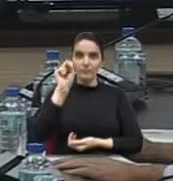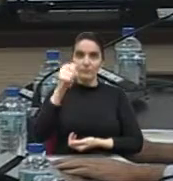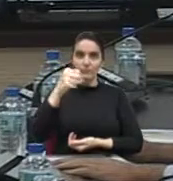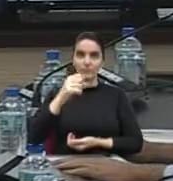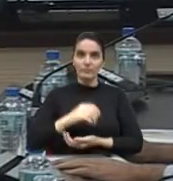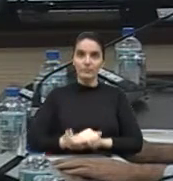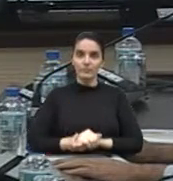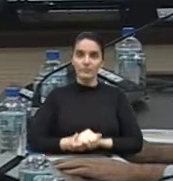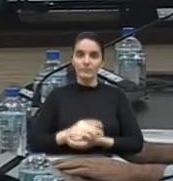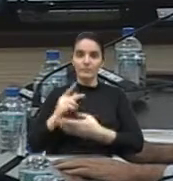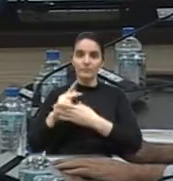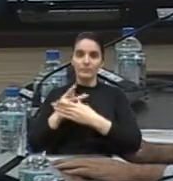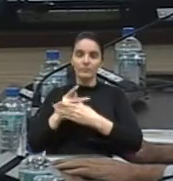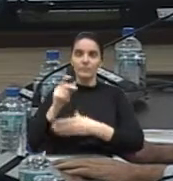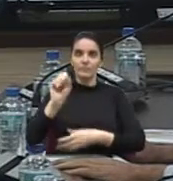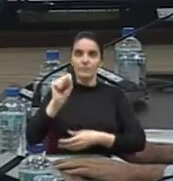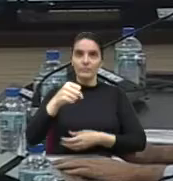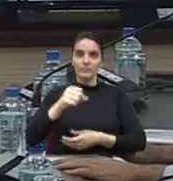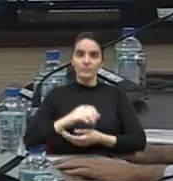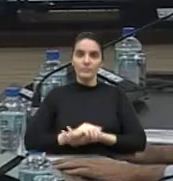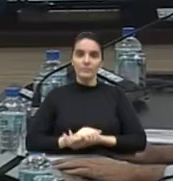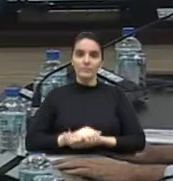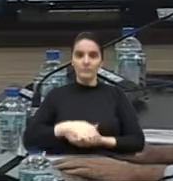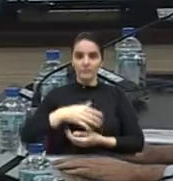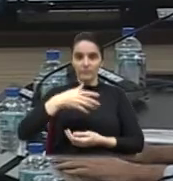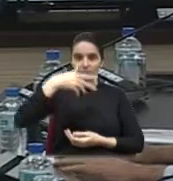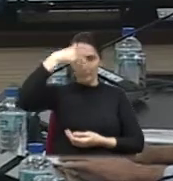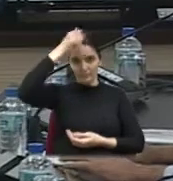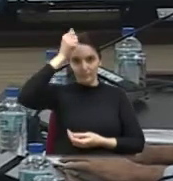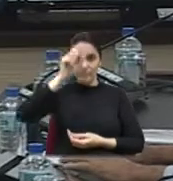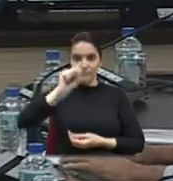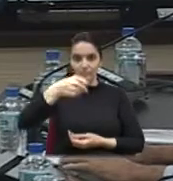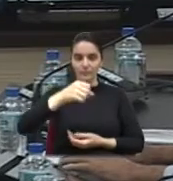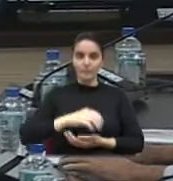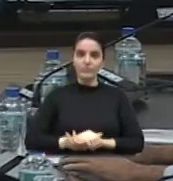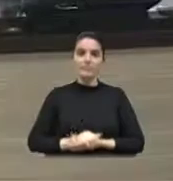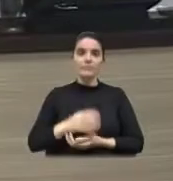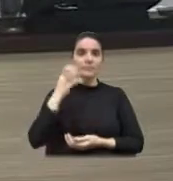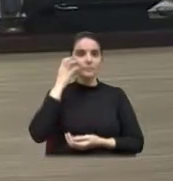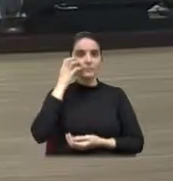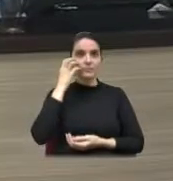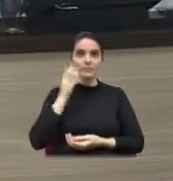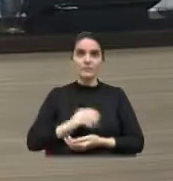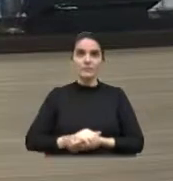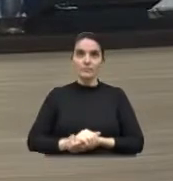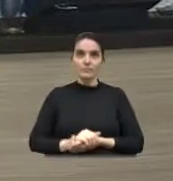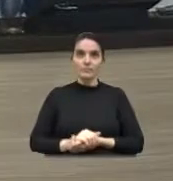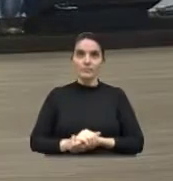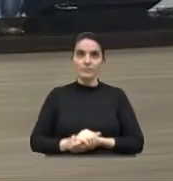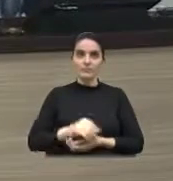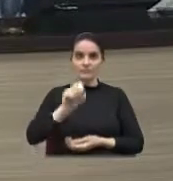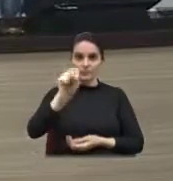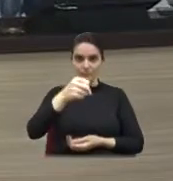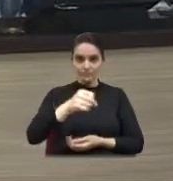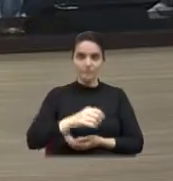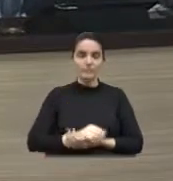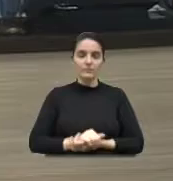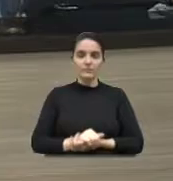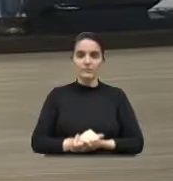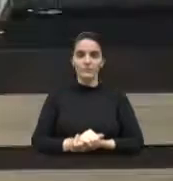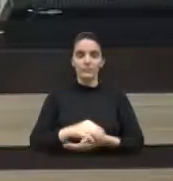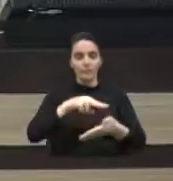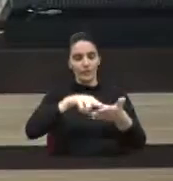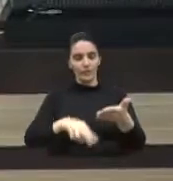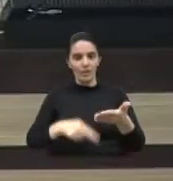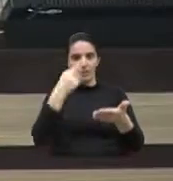presidente. Helder. Sim, presidente. Toninho. Sim, presidente. Marcelo Rossi. Sim. A leitura